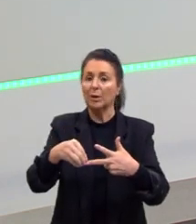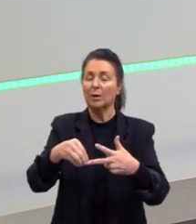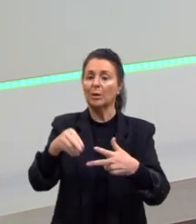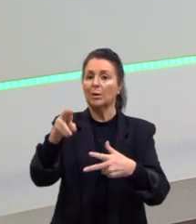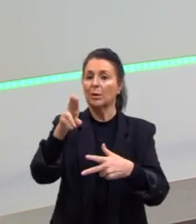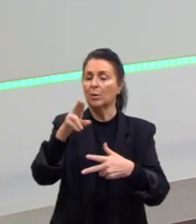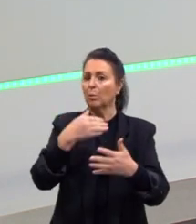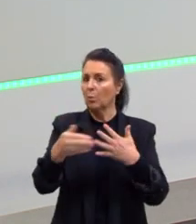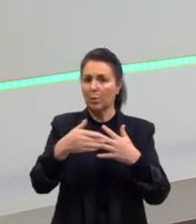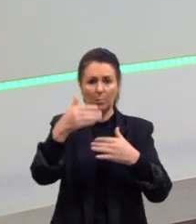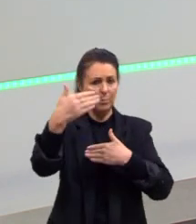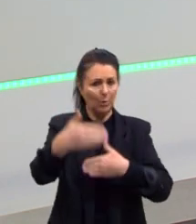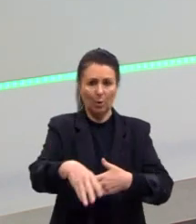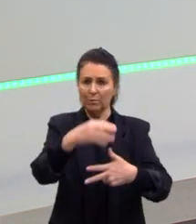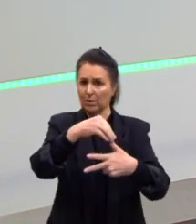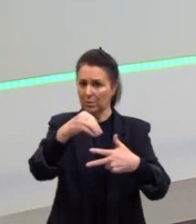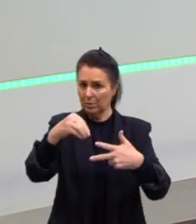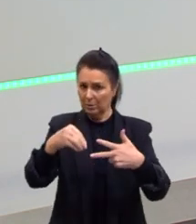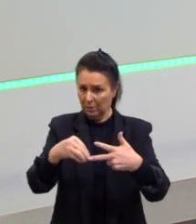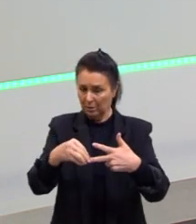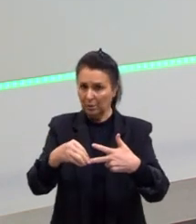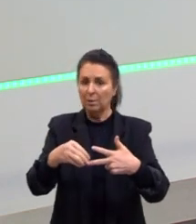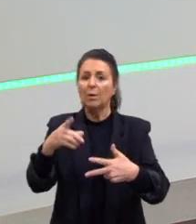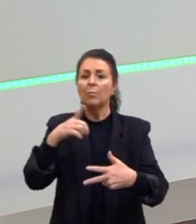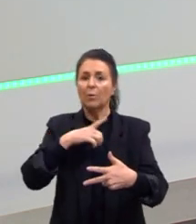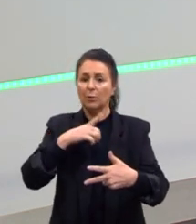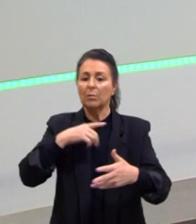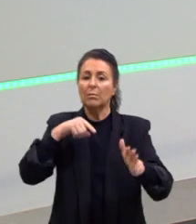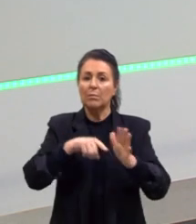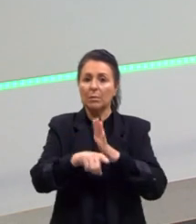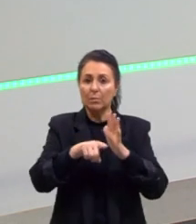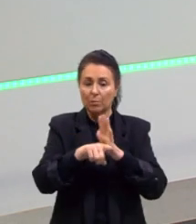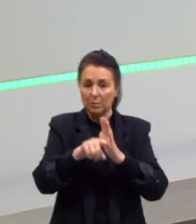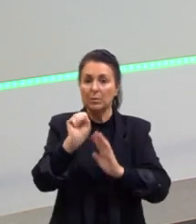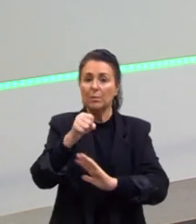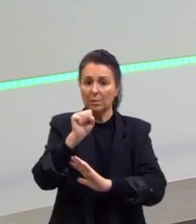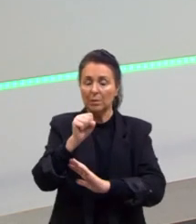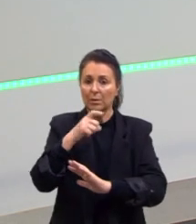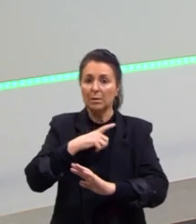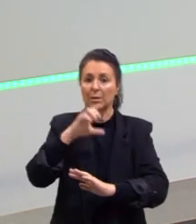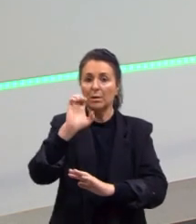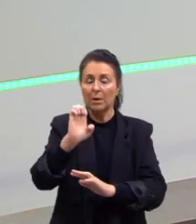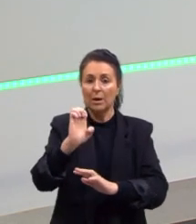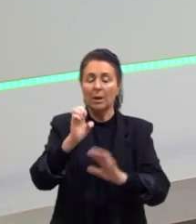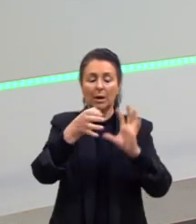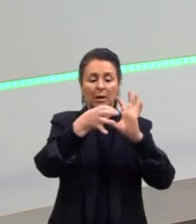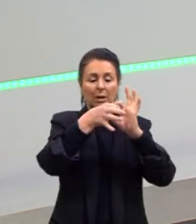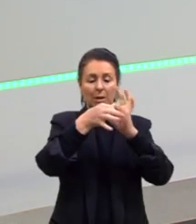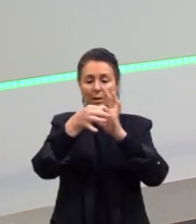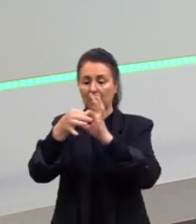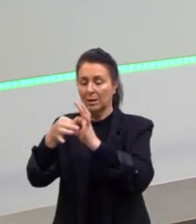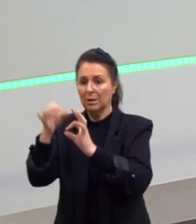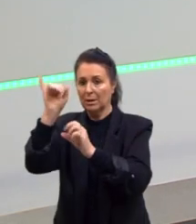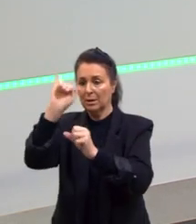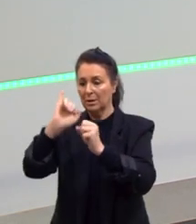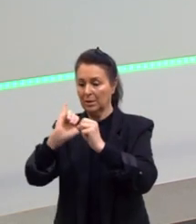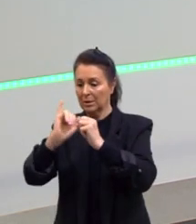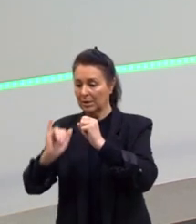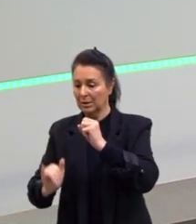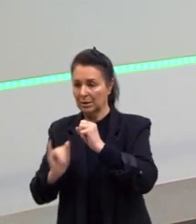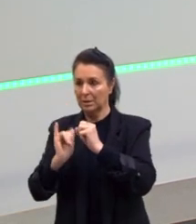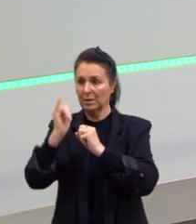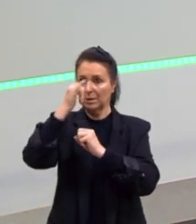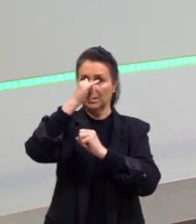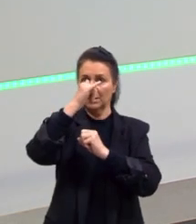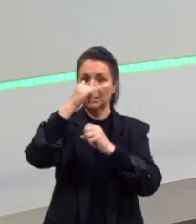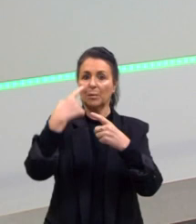quanto neném de replicação repele caiu questões de pilha ou eletrólise né Caiu eletroquímica porque esse conteúdo é